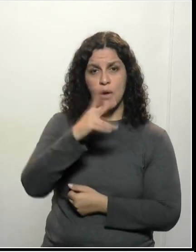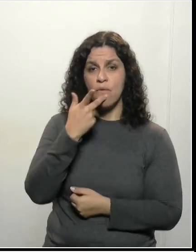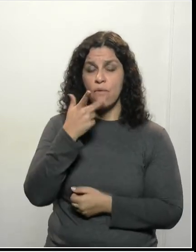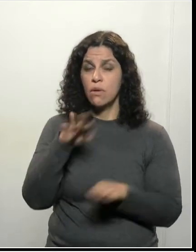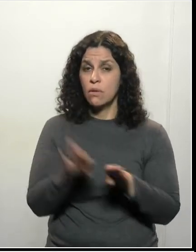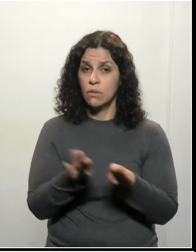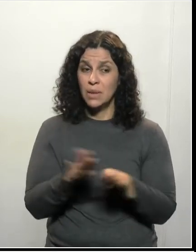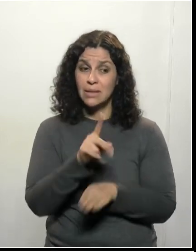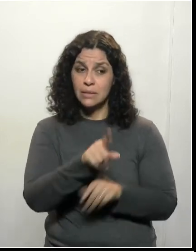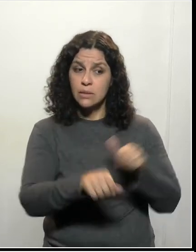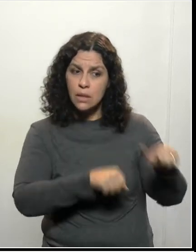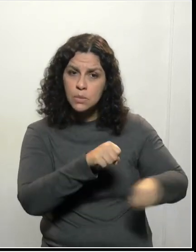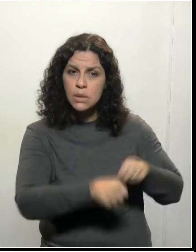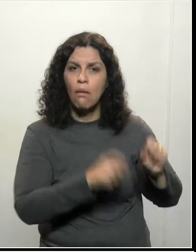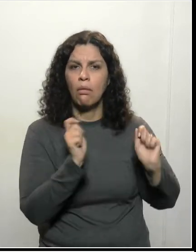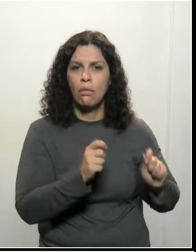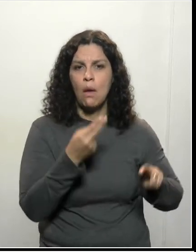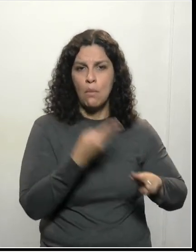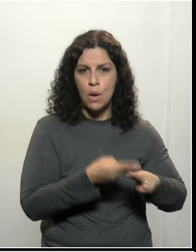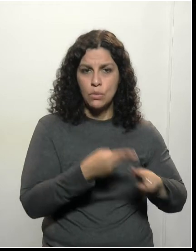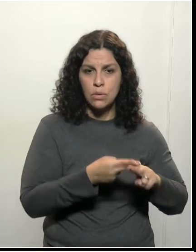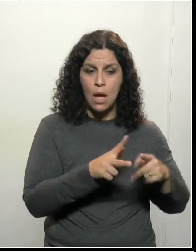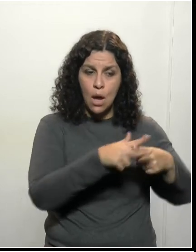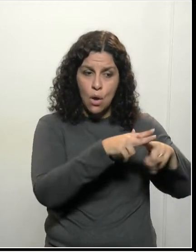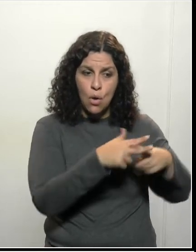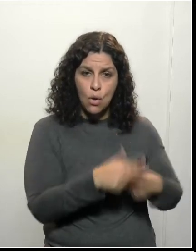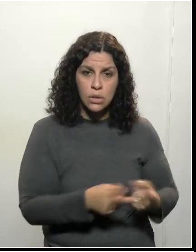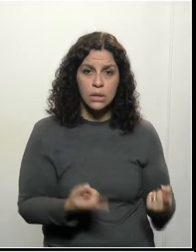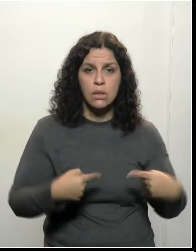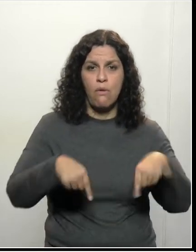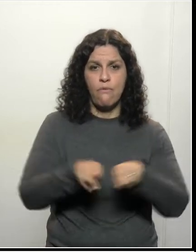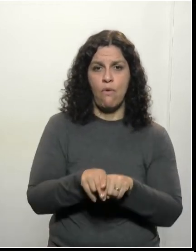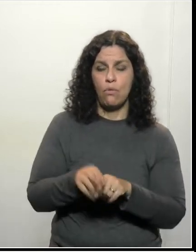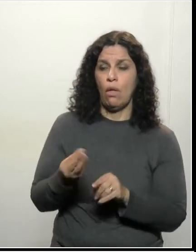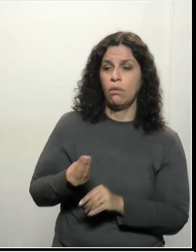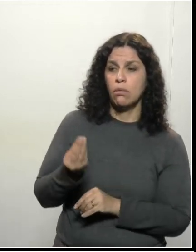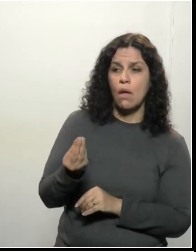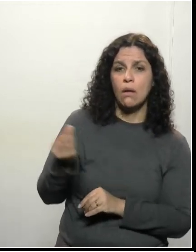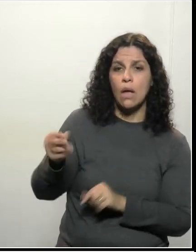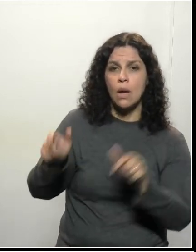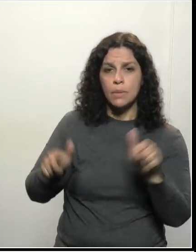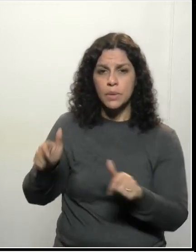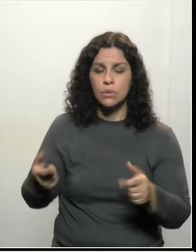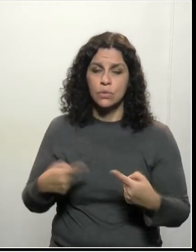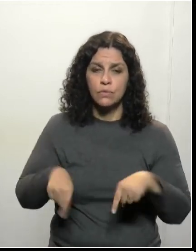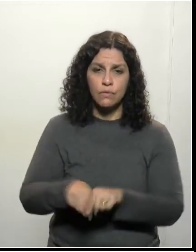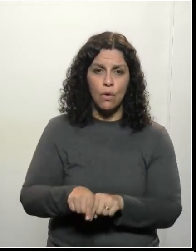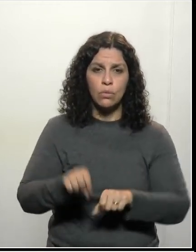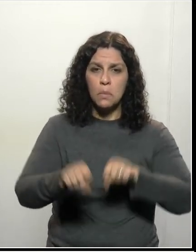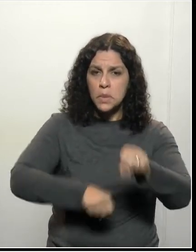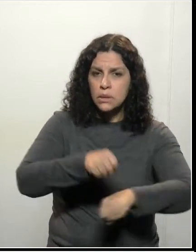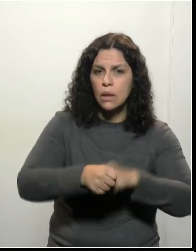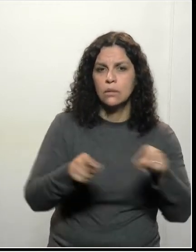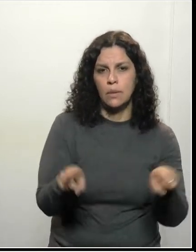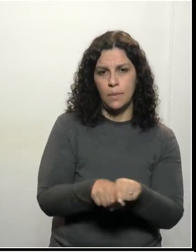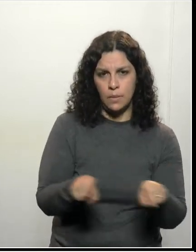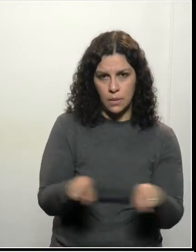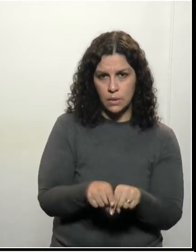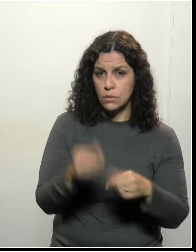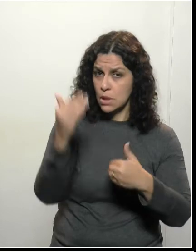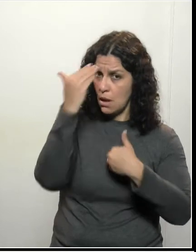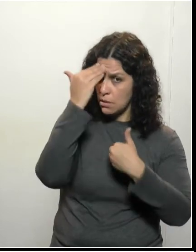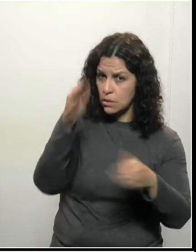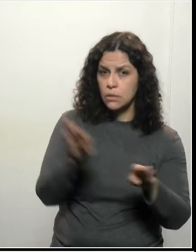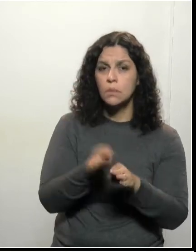elas, tendo condições de uso, podendo serem reformadas, podem novamente voltar à circulação. E também agradecer aqui o deputado